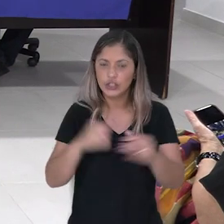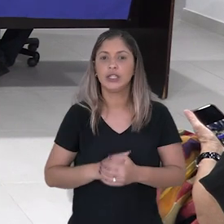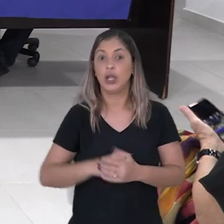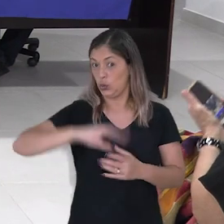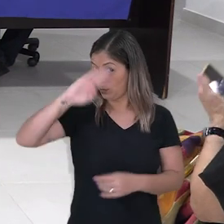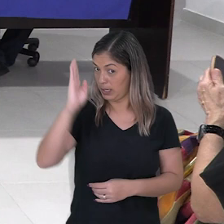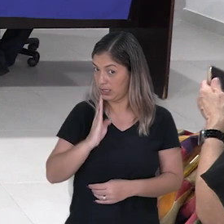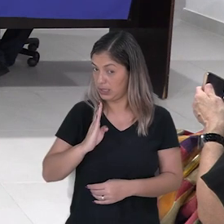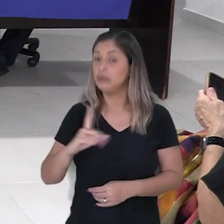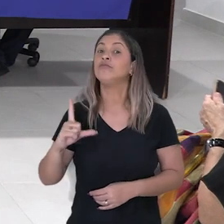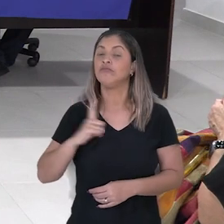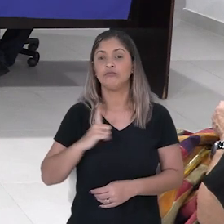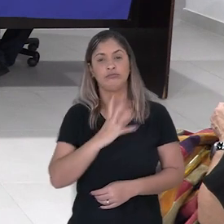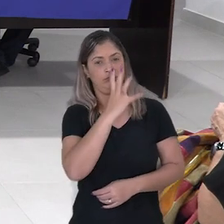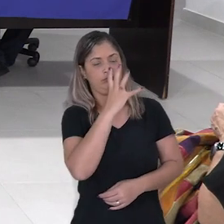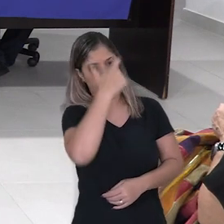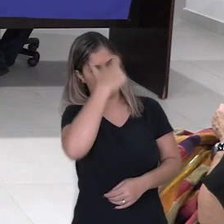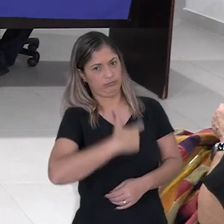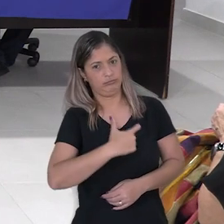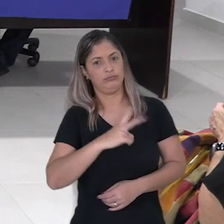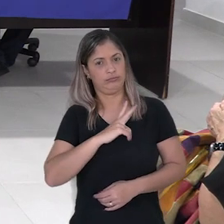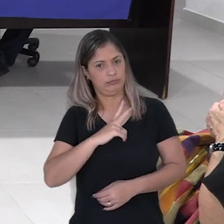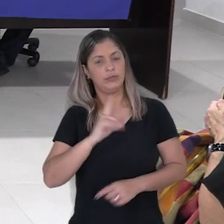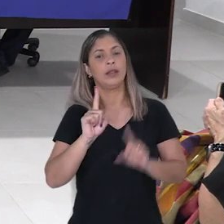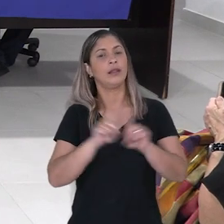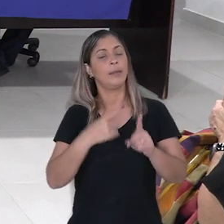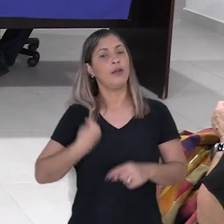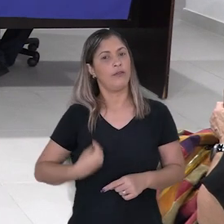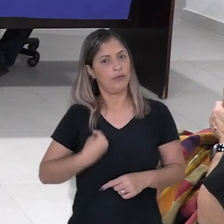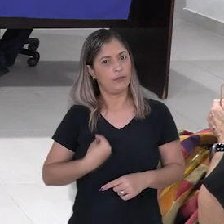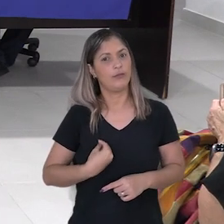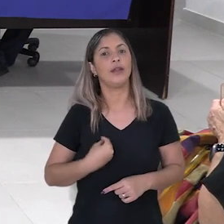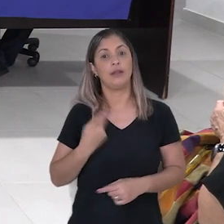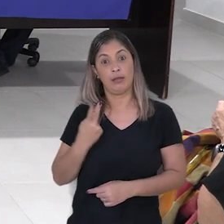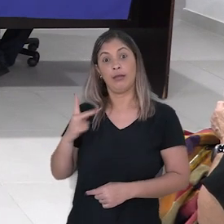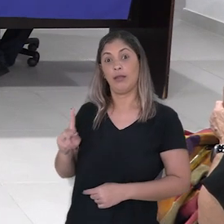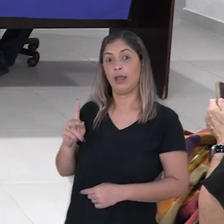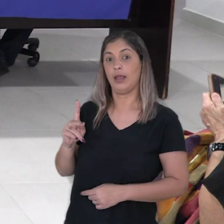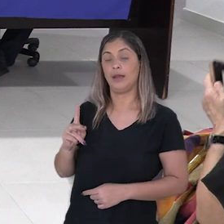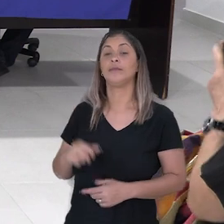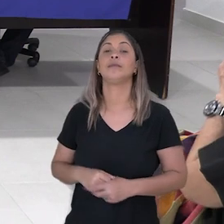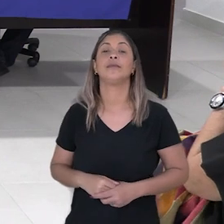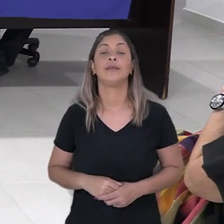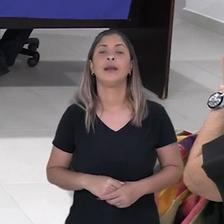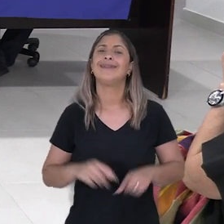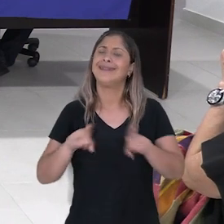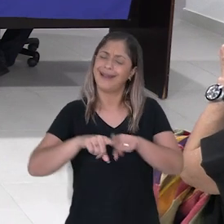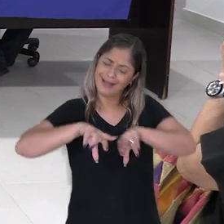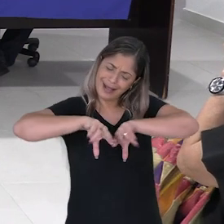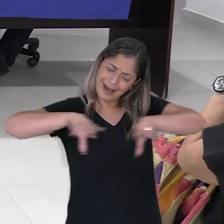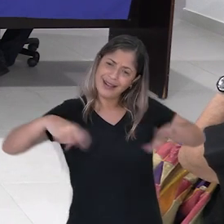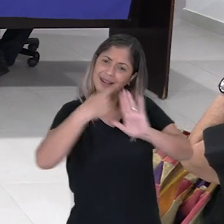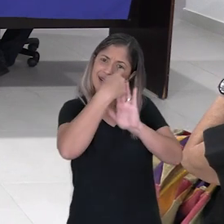no Brasil, uma apreciação pessoal da vida e da obra do Scheller, e uma coletânea de textos de